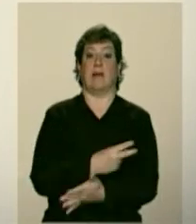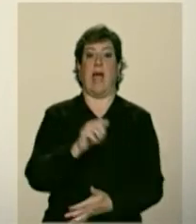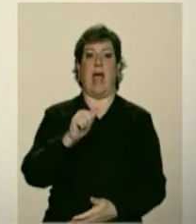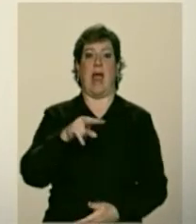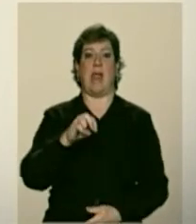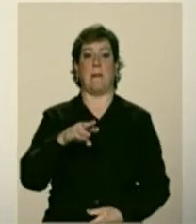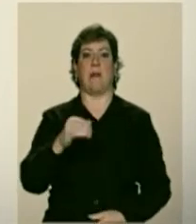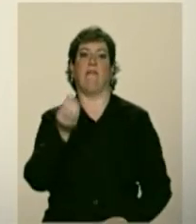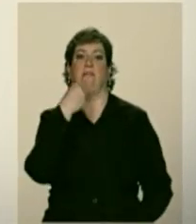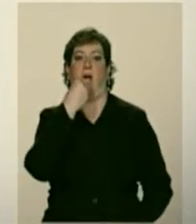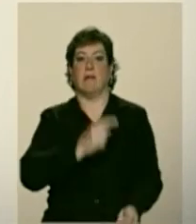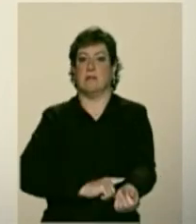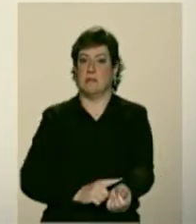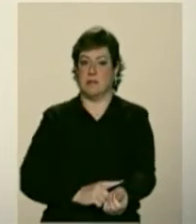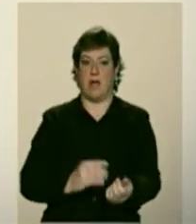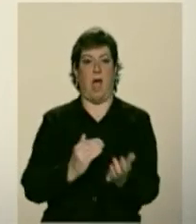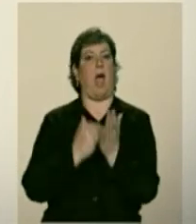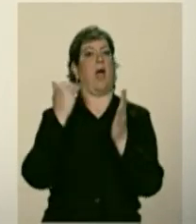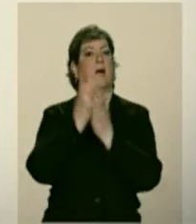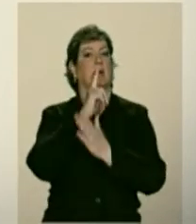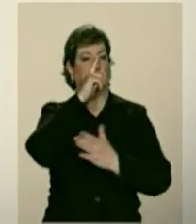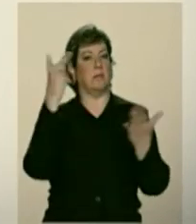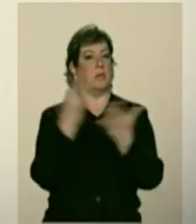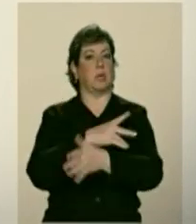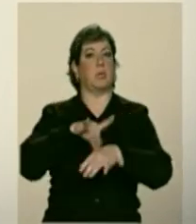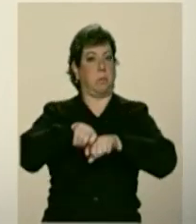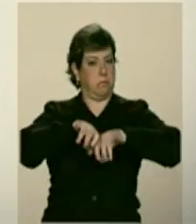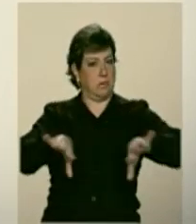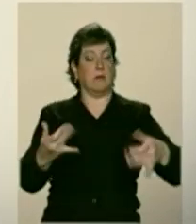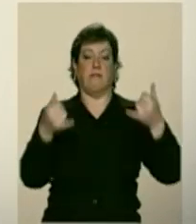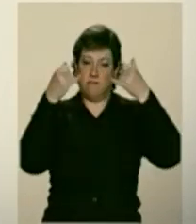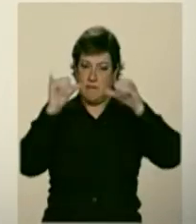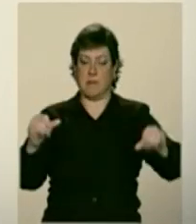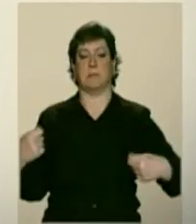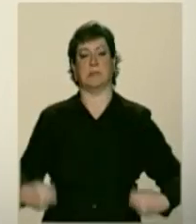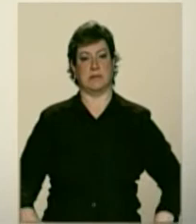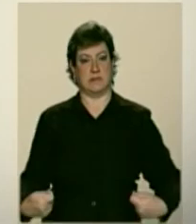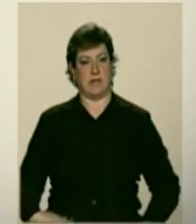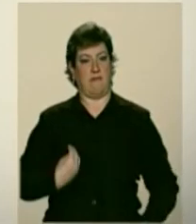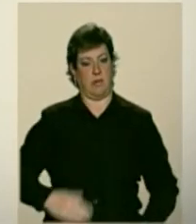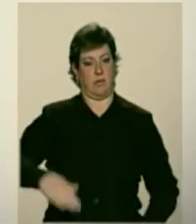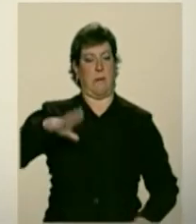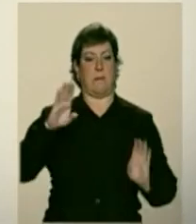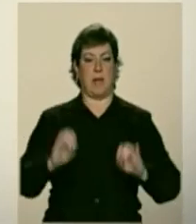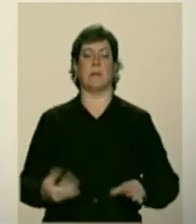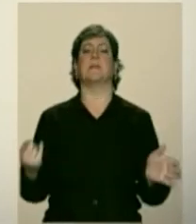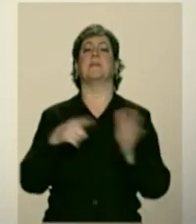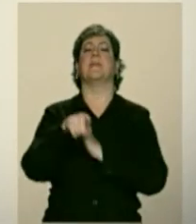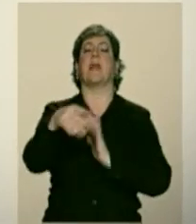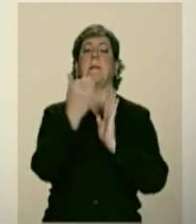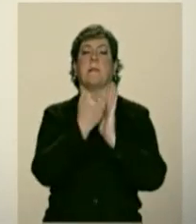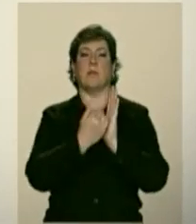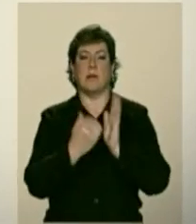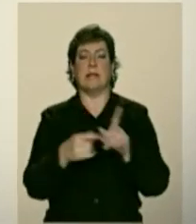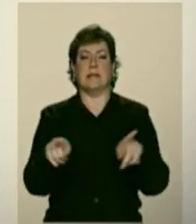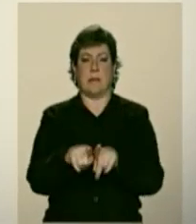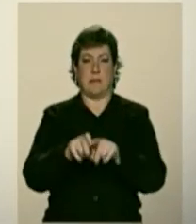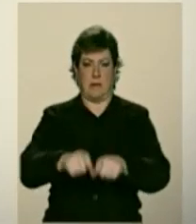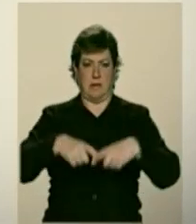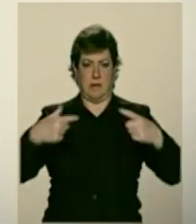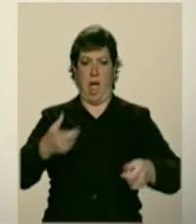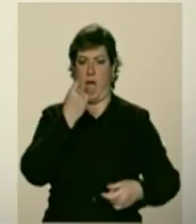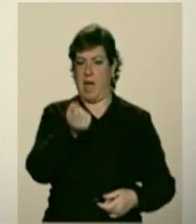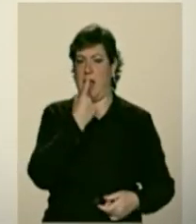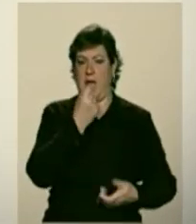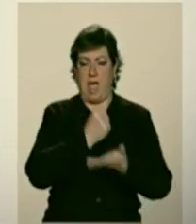o risco de infecções, prejudicando o desenvolvimento por toda a vida. O Brasil Carinhoso também vai ampliar a distribuição de